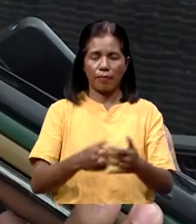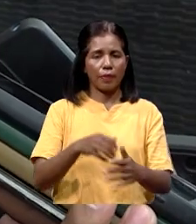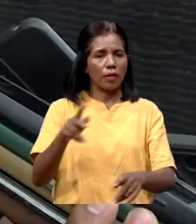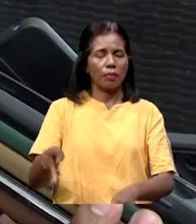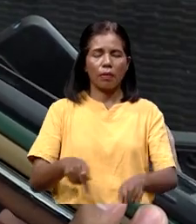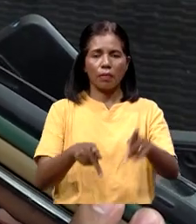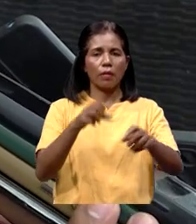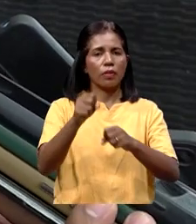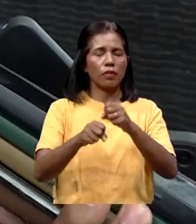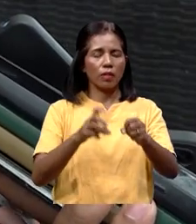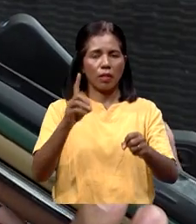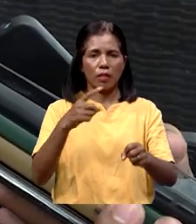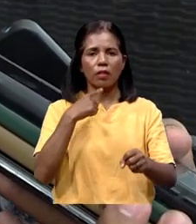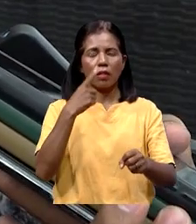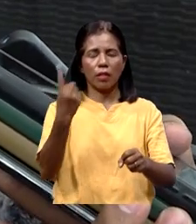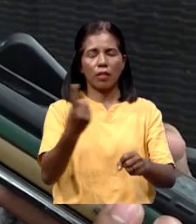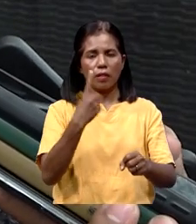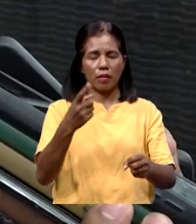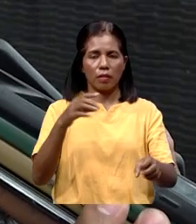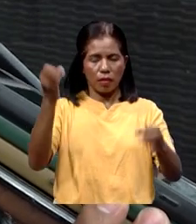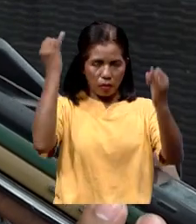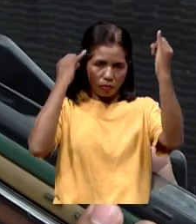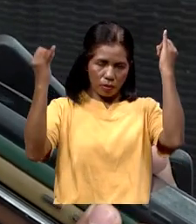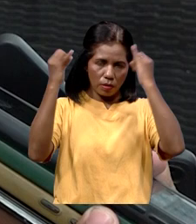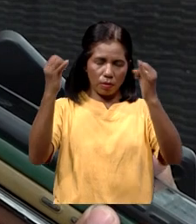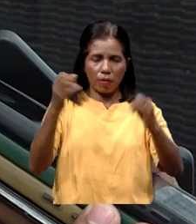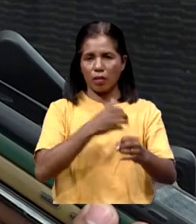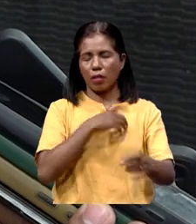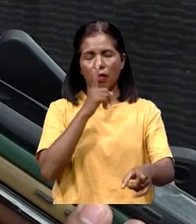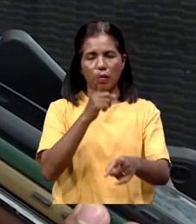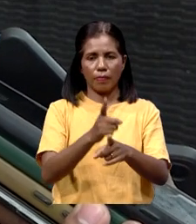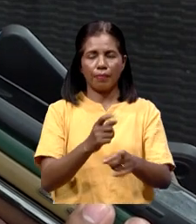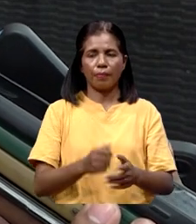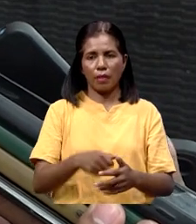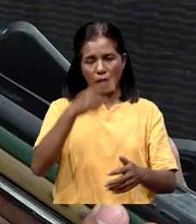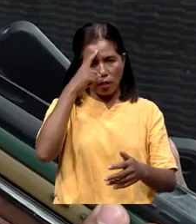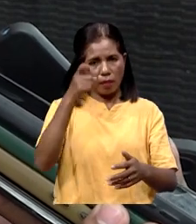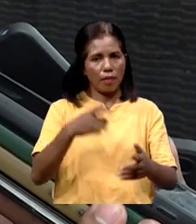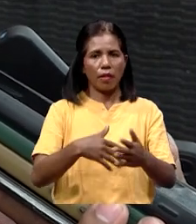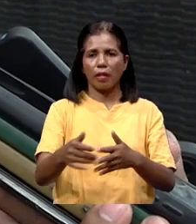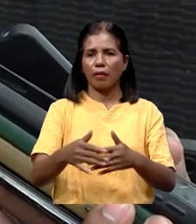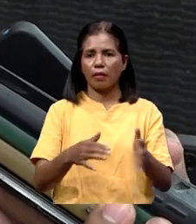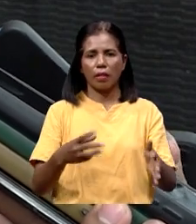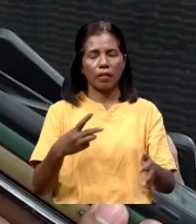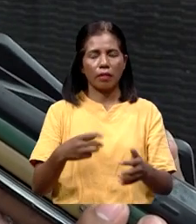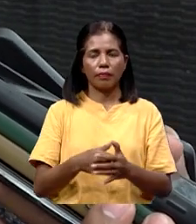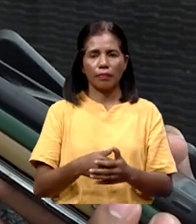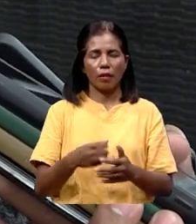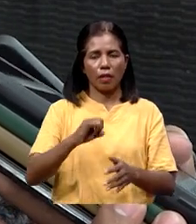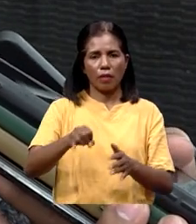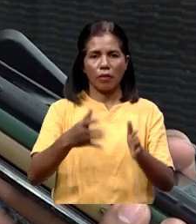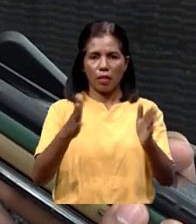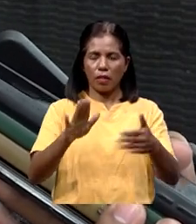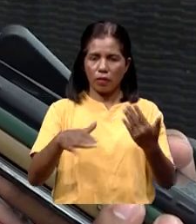público, sociedade sempre questiona konaba qualidade de informação. Qualidade de informação ne tamba da labara ita jornalista